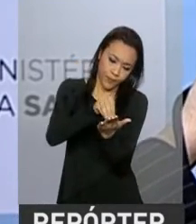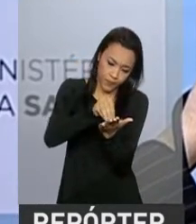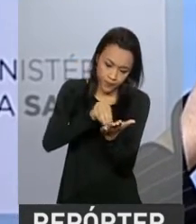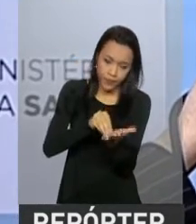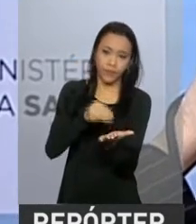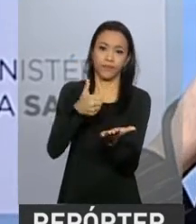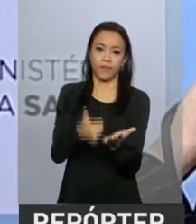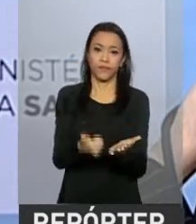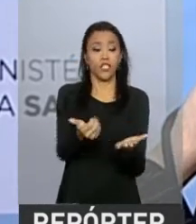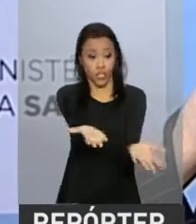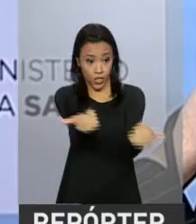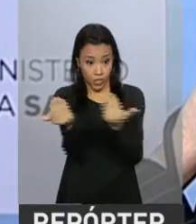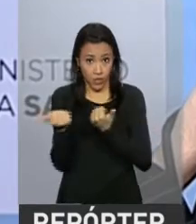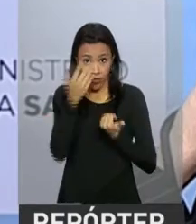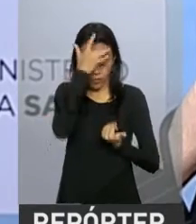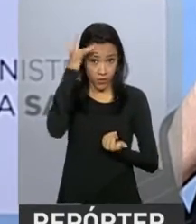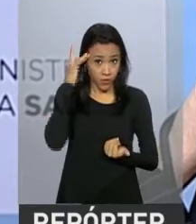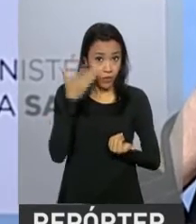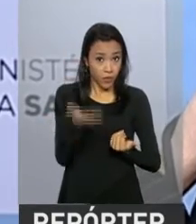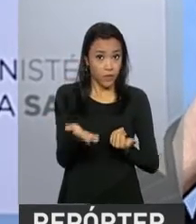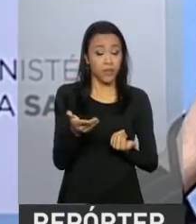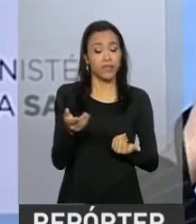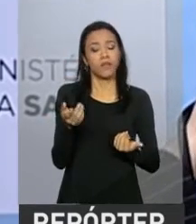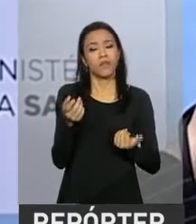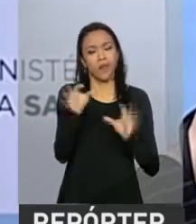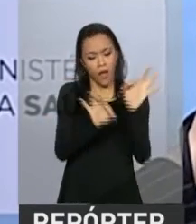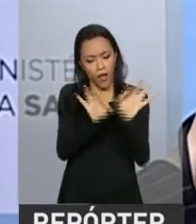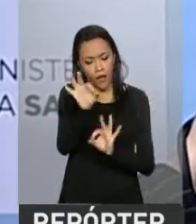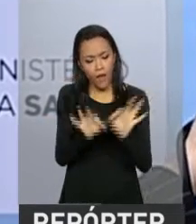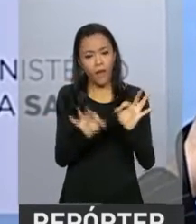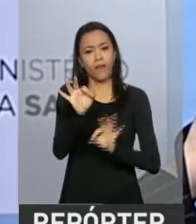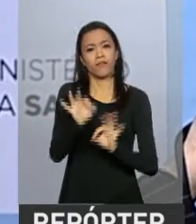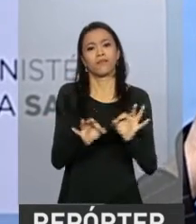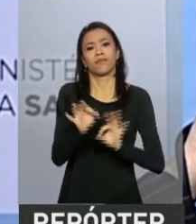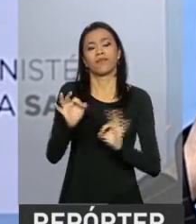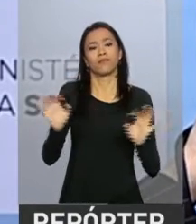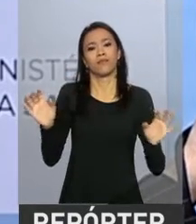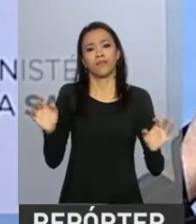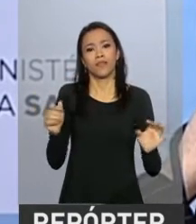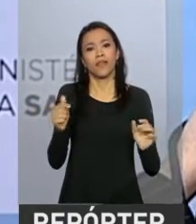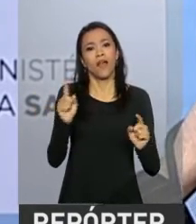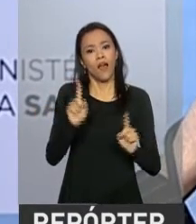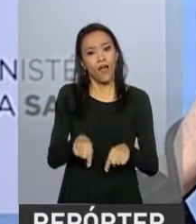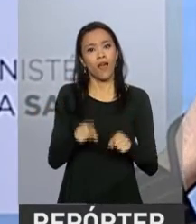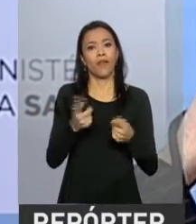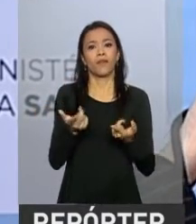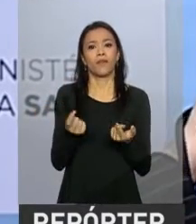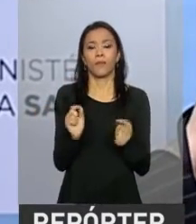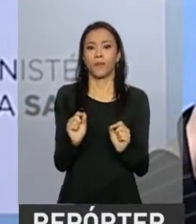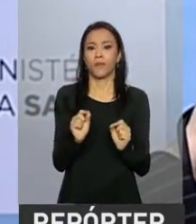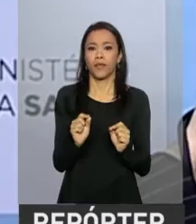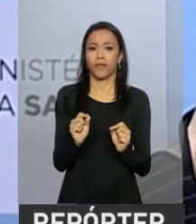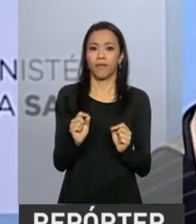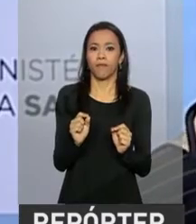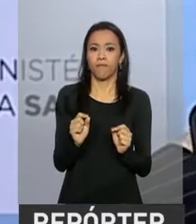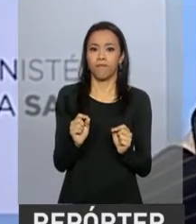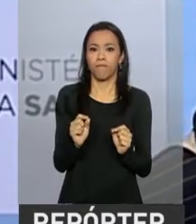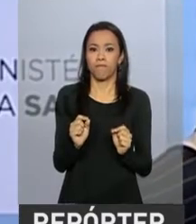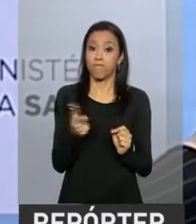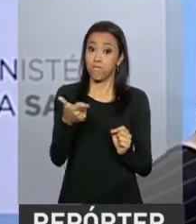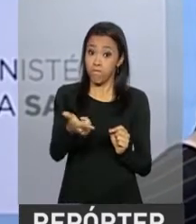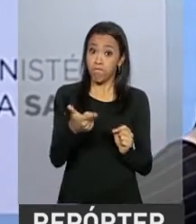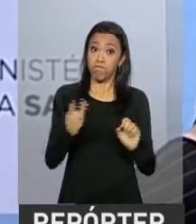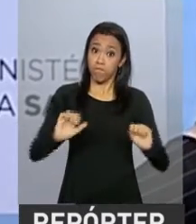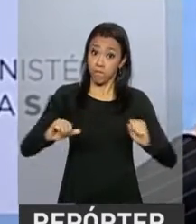as pessoas no dia de mobilização completar toda a cobertura vacinal é de um de alguma maneira uma forma